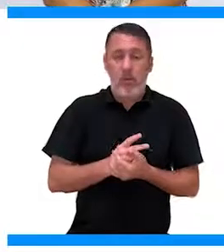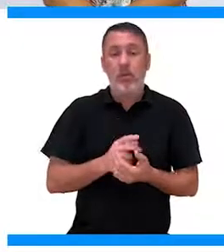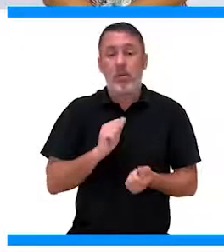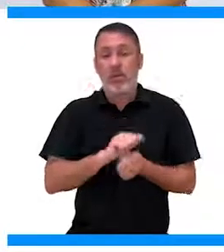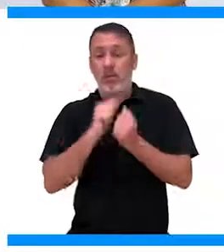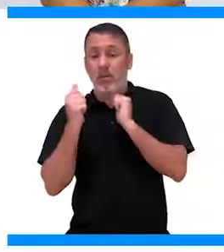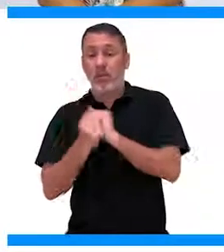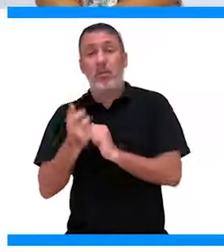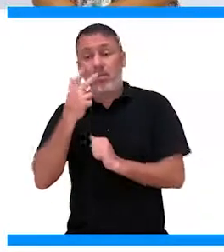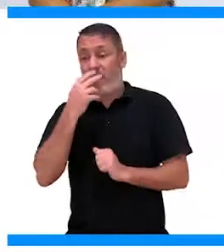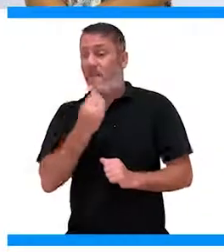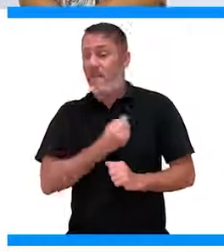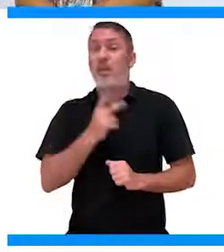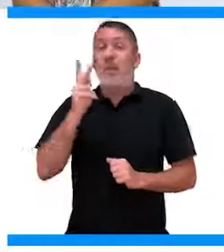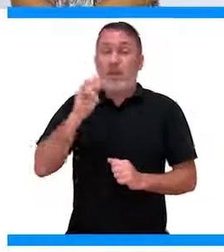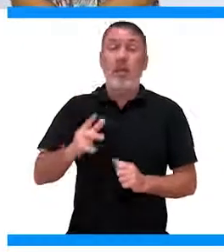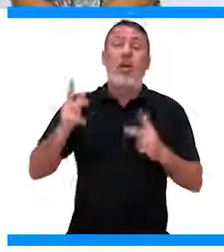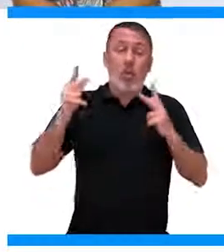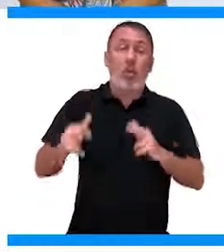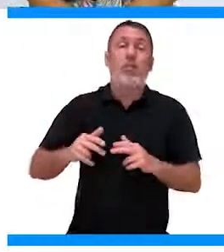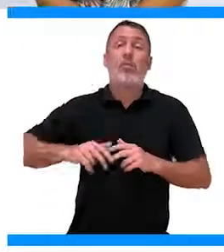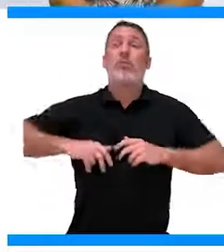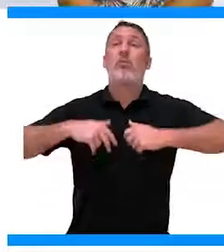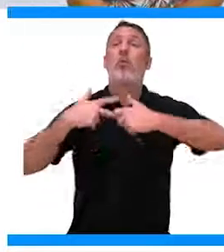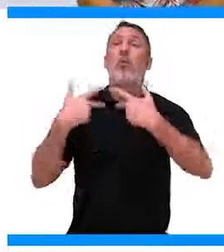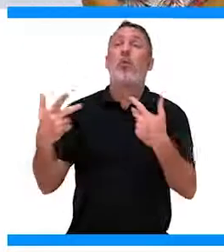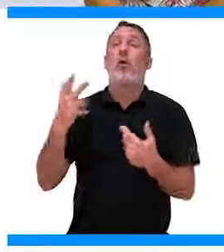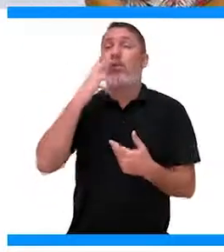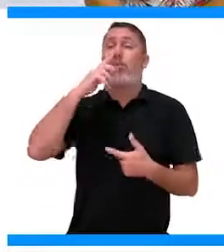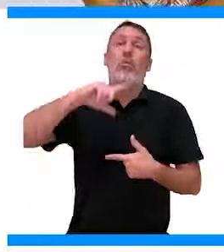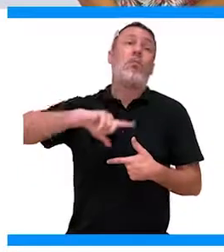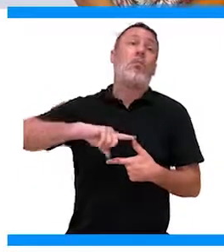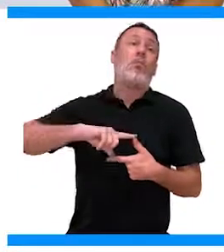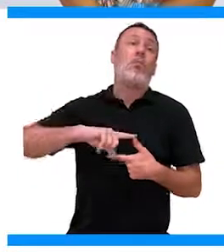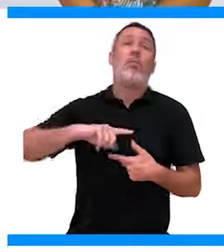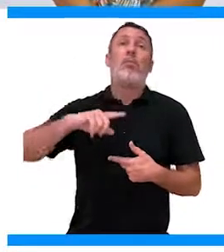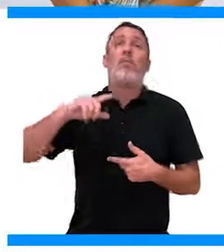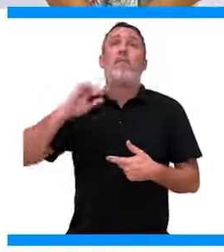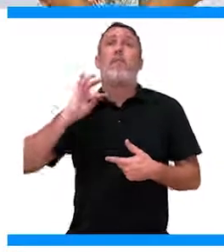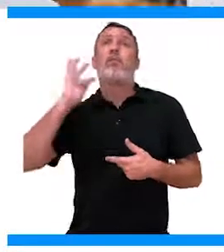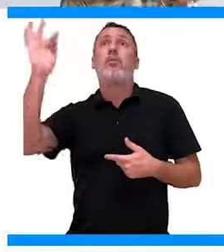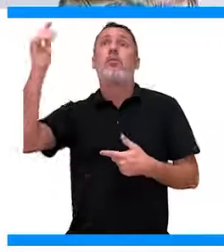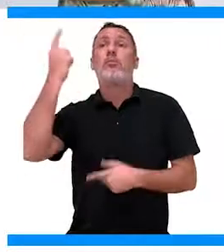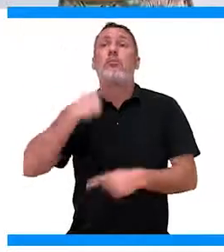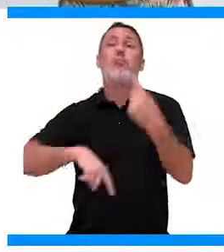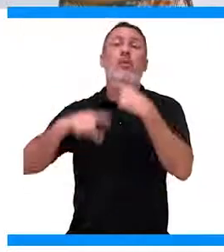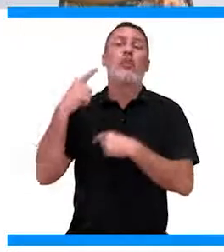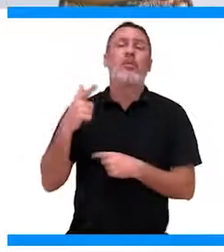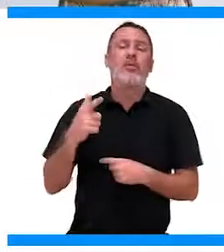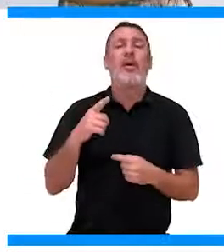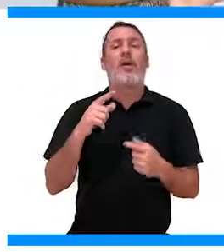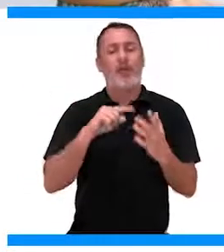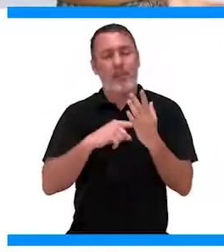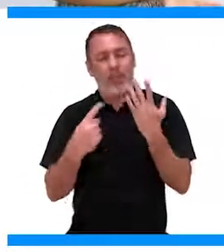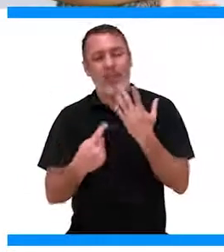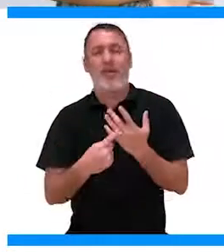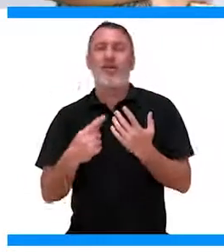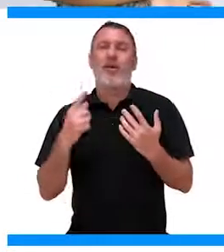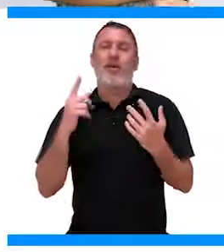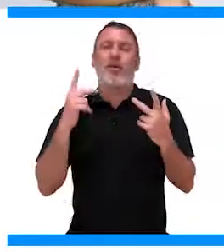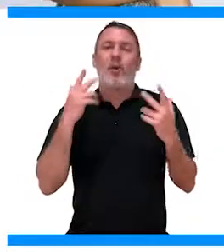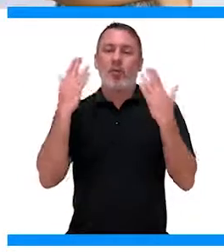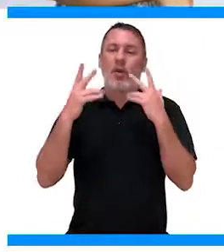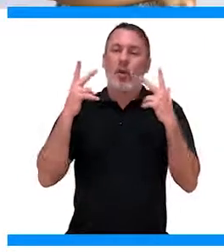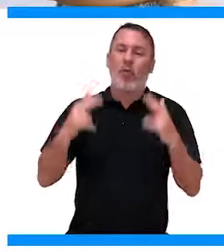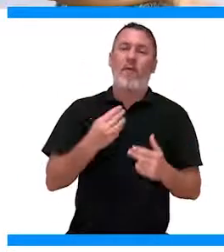para lugar nenhum, na vida dele, do próprio pai, né, é também assim. Então a metáfora é uma definição do que é